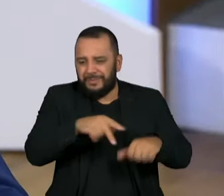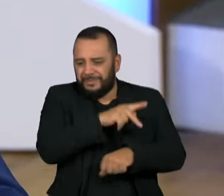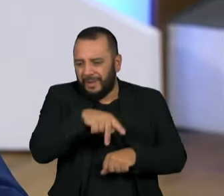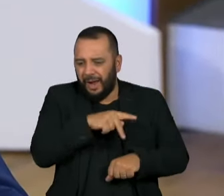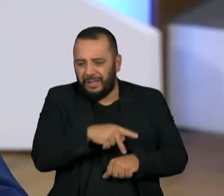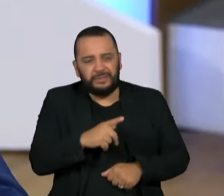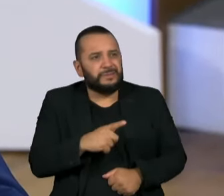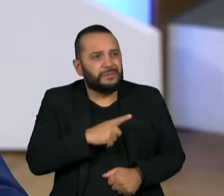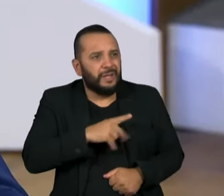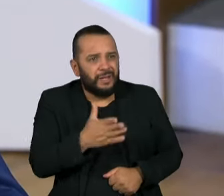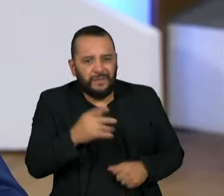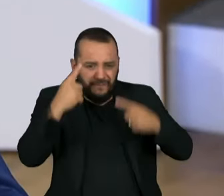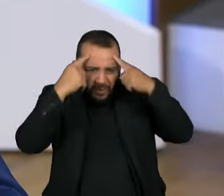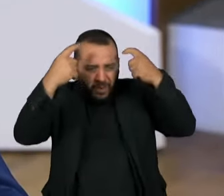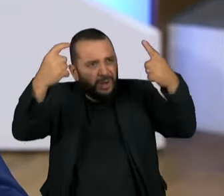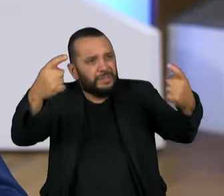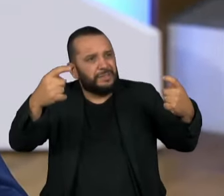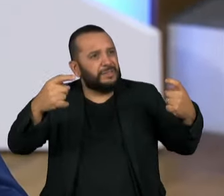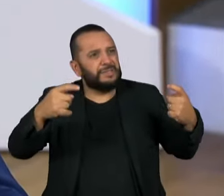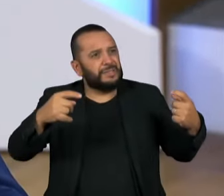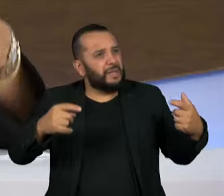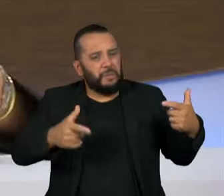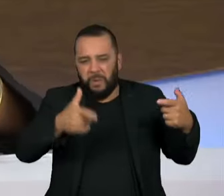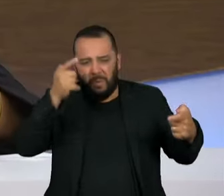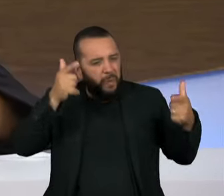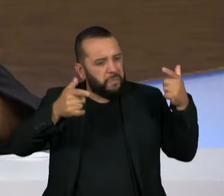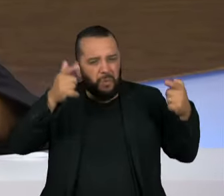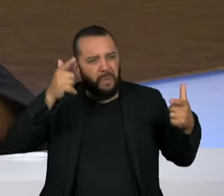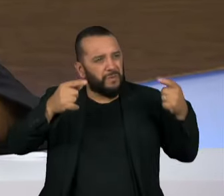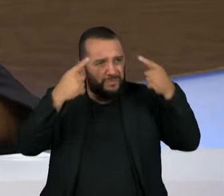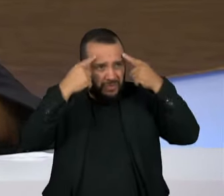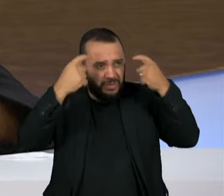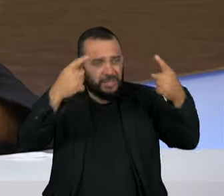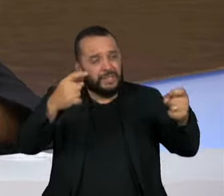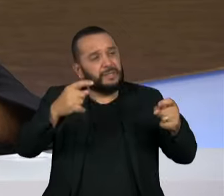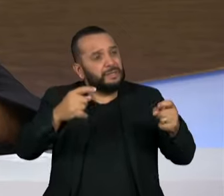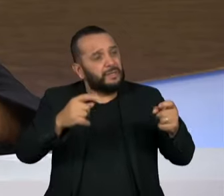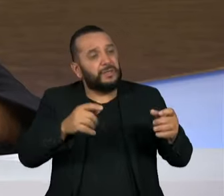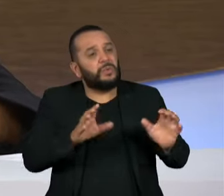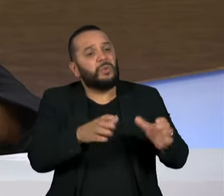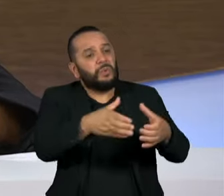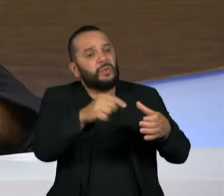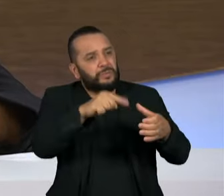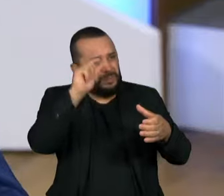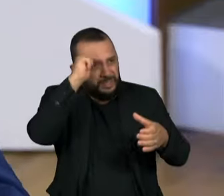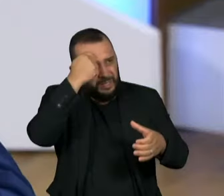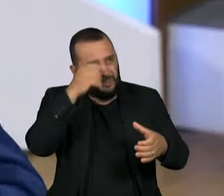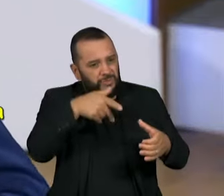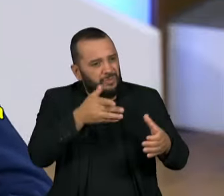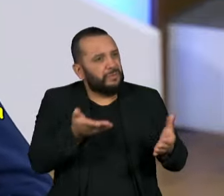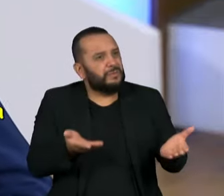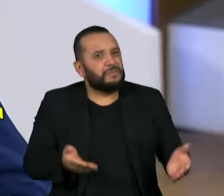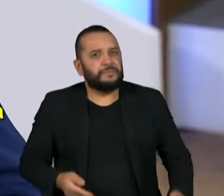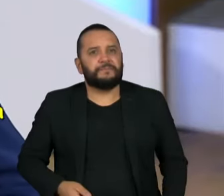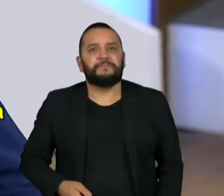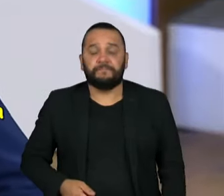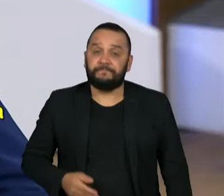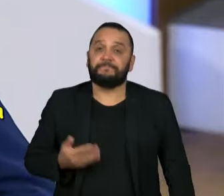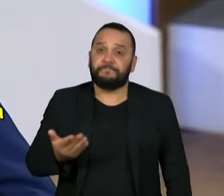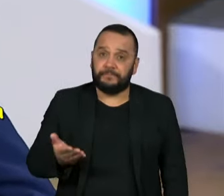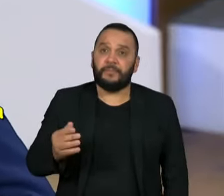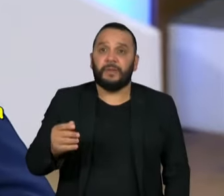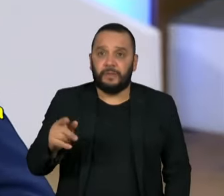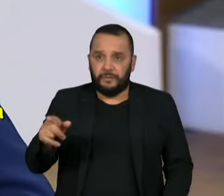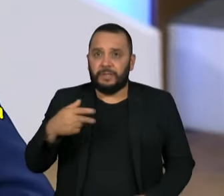isso, com esse nível de violência e com uma violência que tem como alvo uma parcela específica da população? Well, the point you